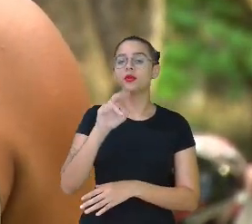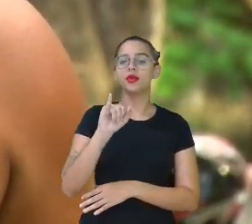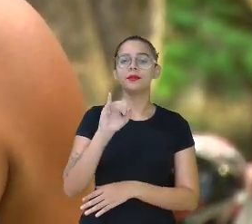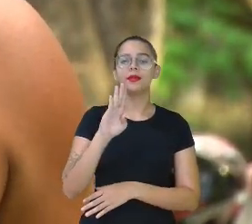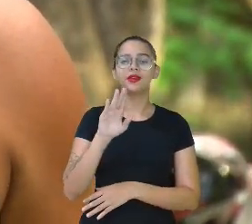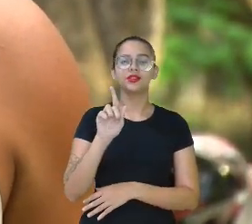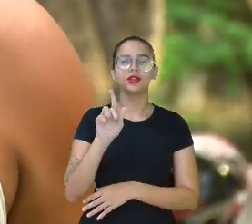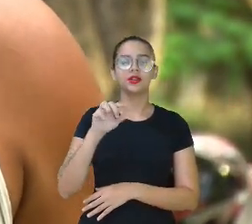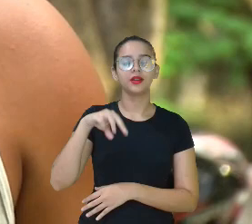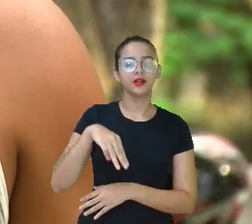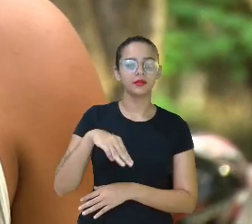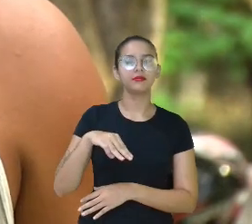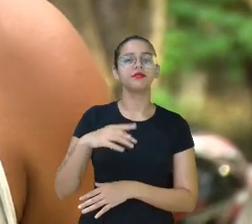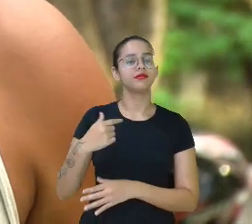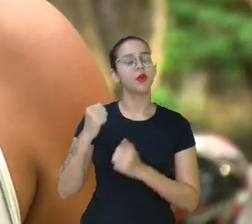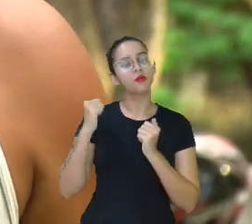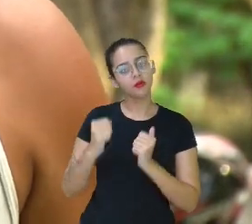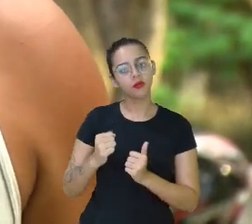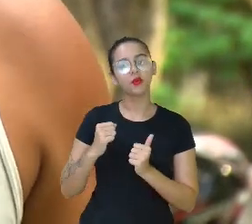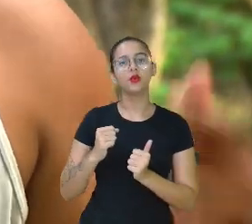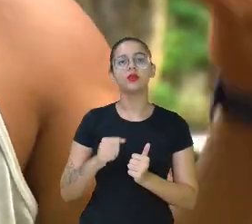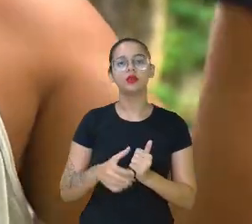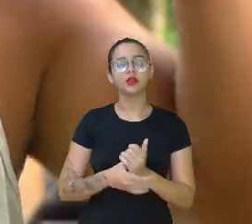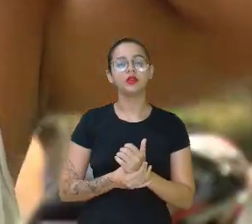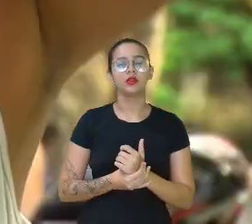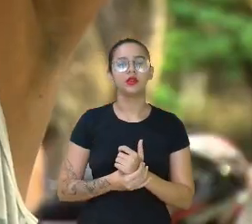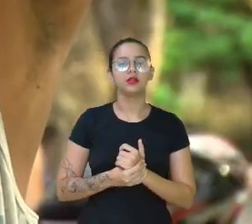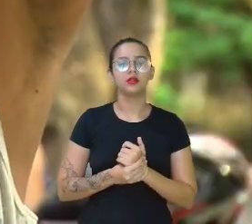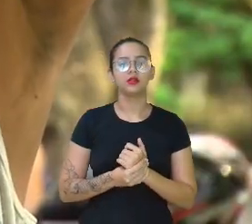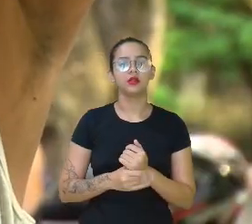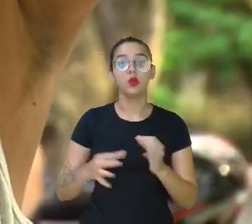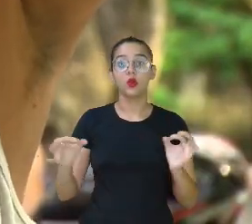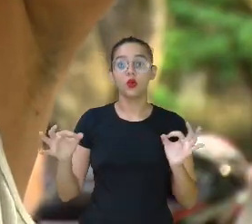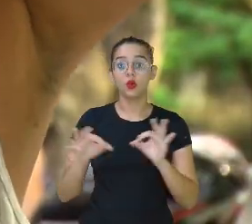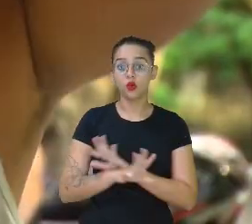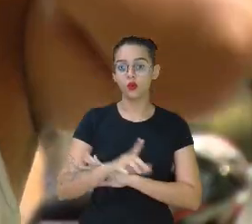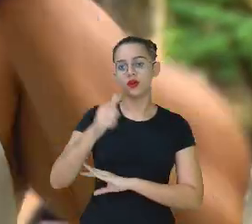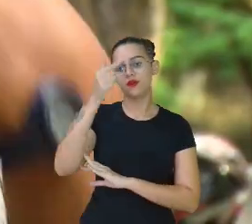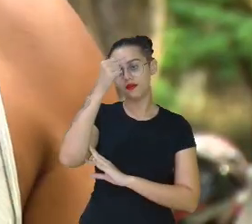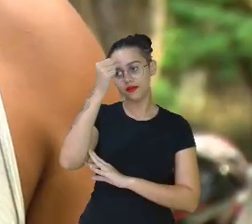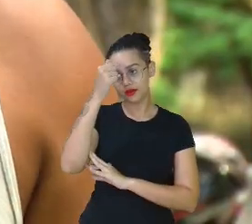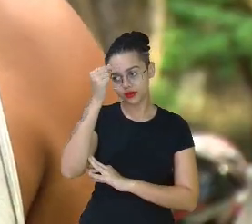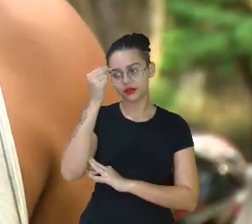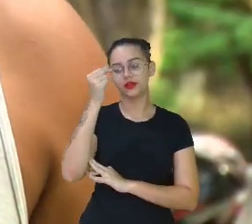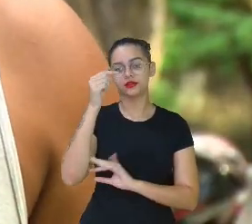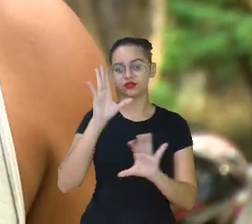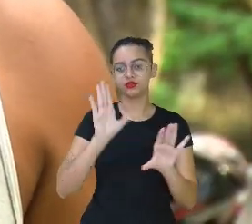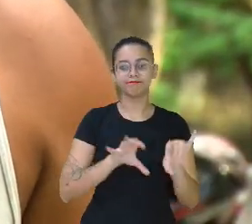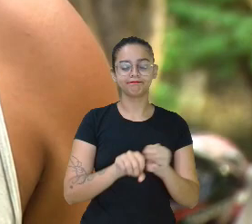pude proporcionar, eu pude concluir, né, a faculdade